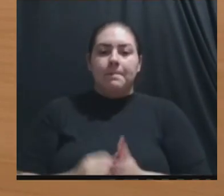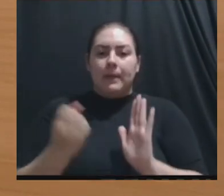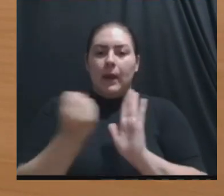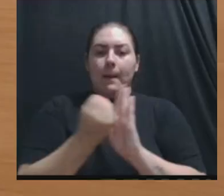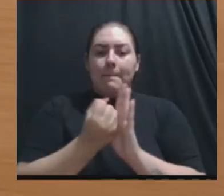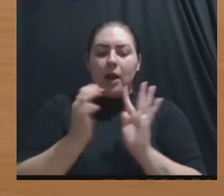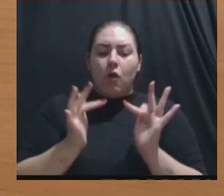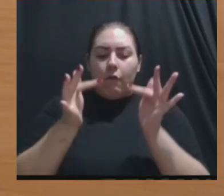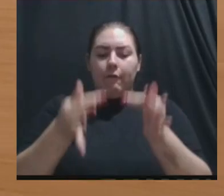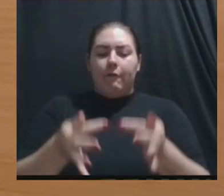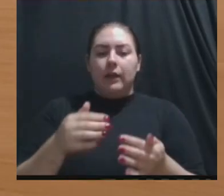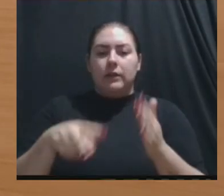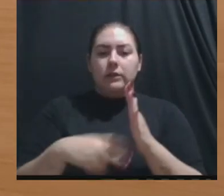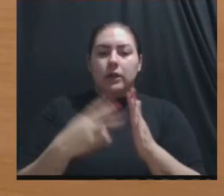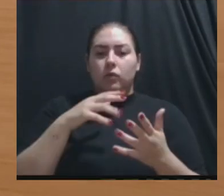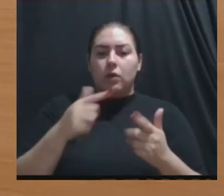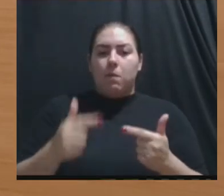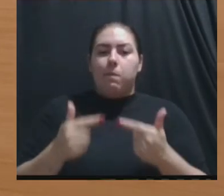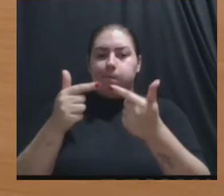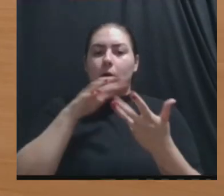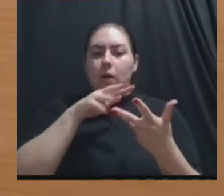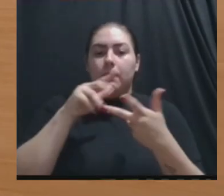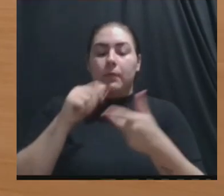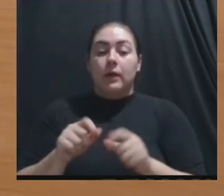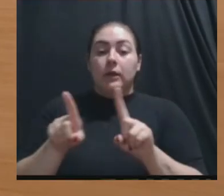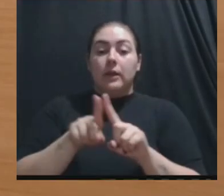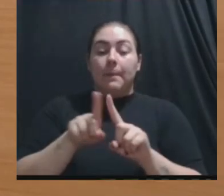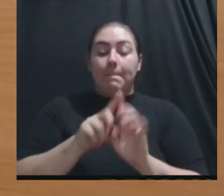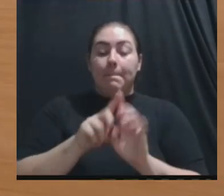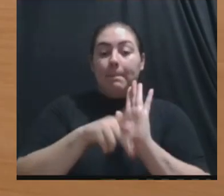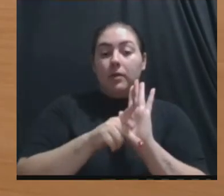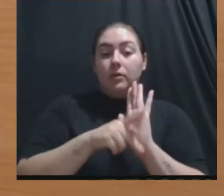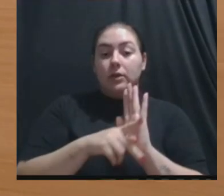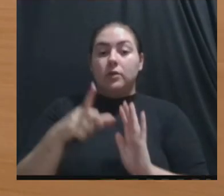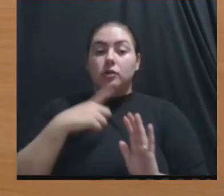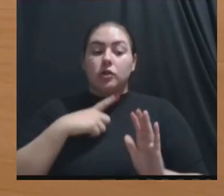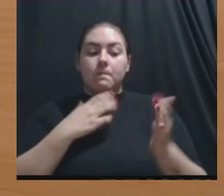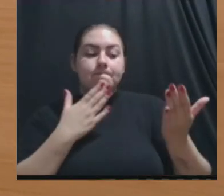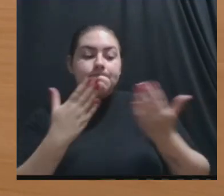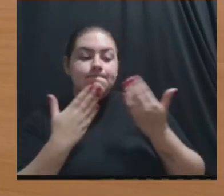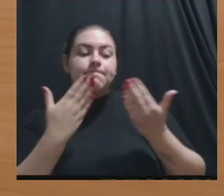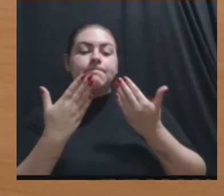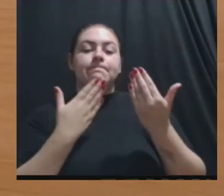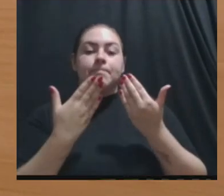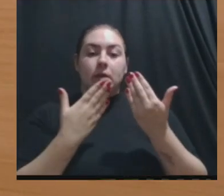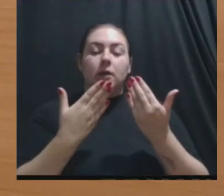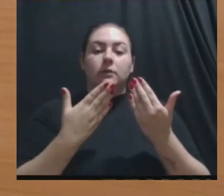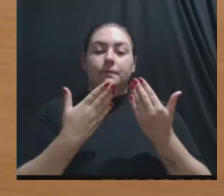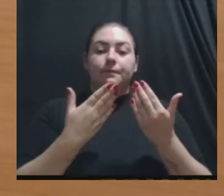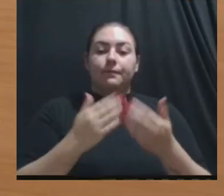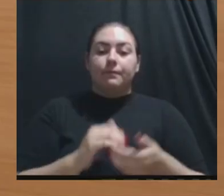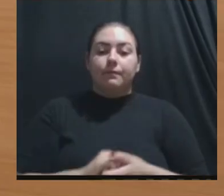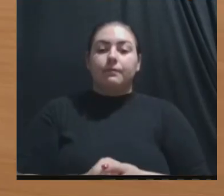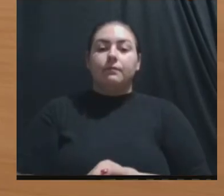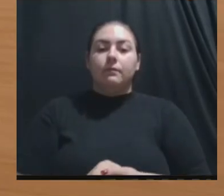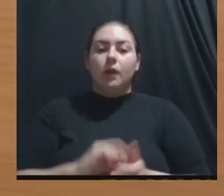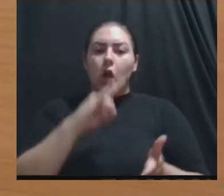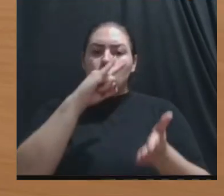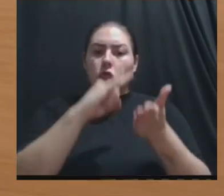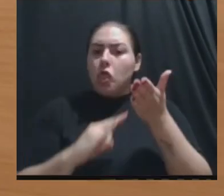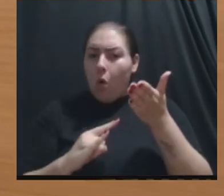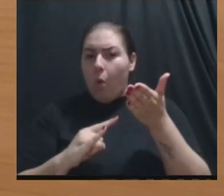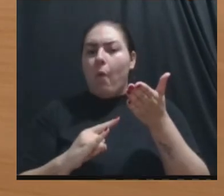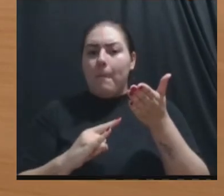dos projetos, nós tivemos também a discussão e votação de moções, que são documentos que, quando aprovados